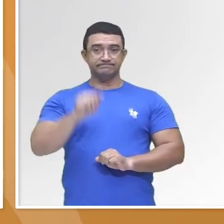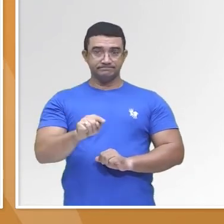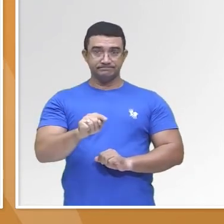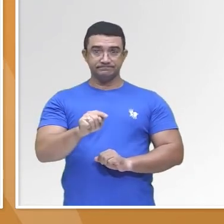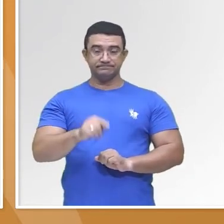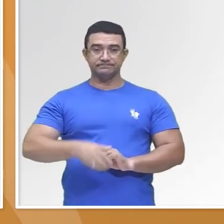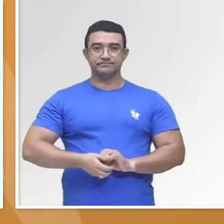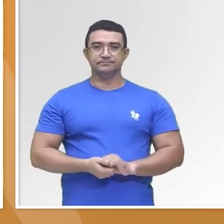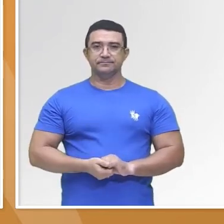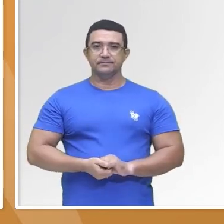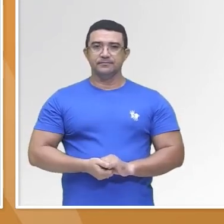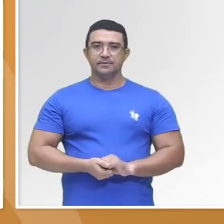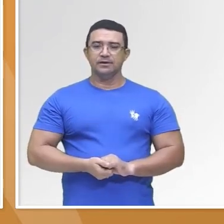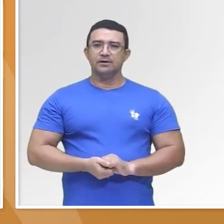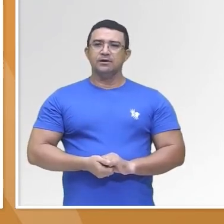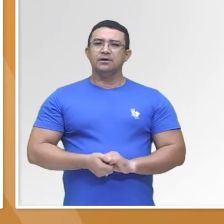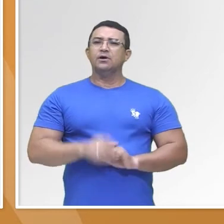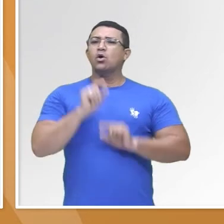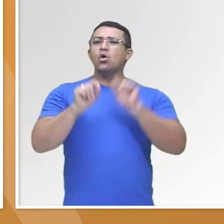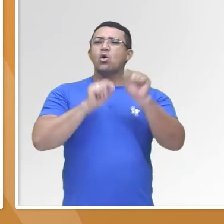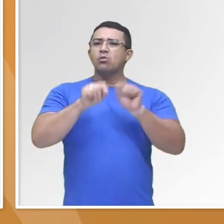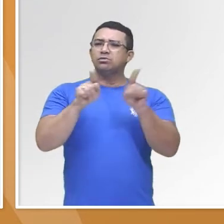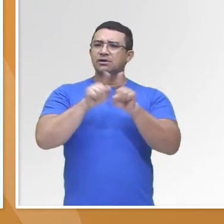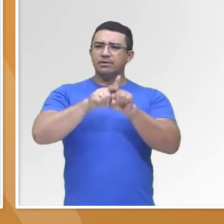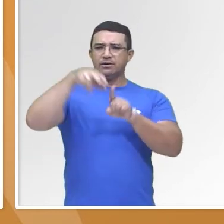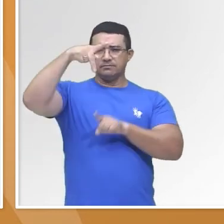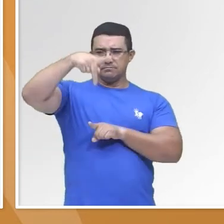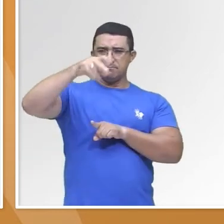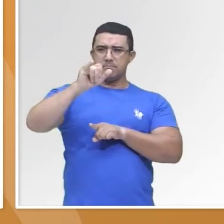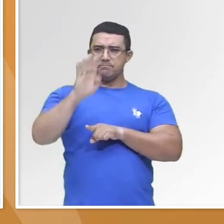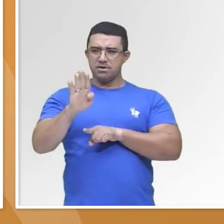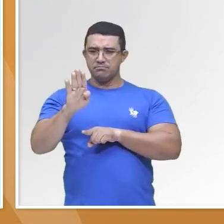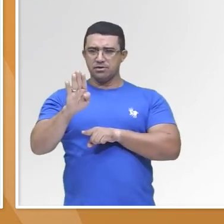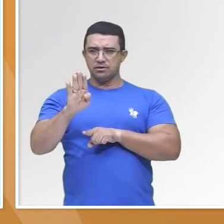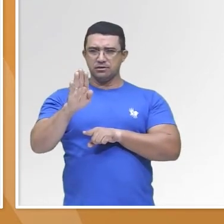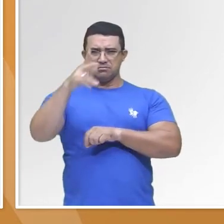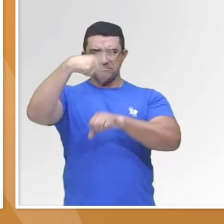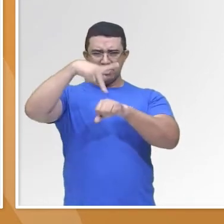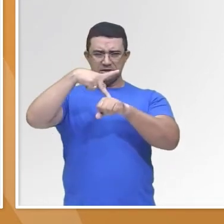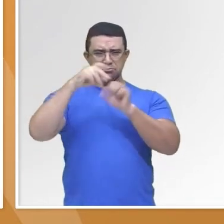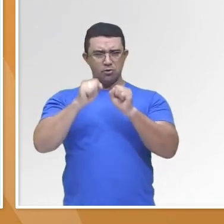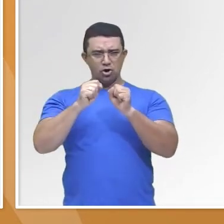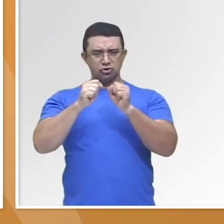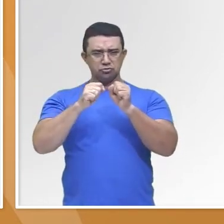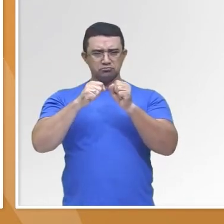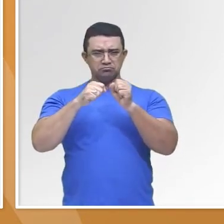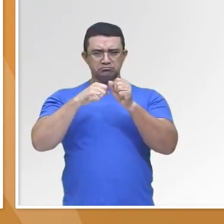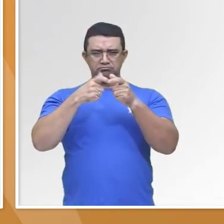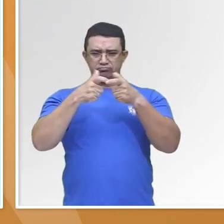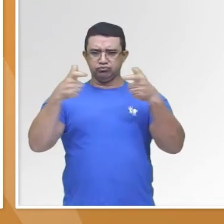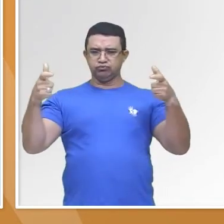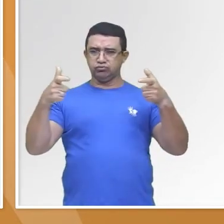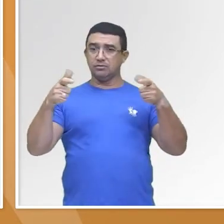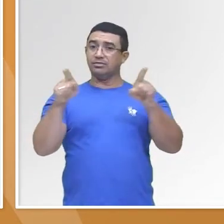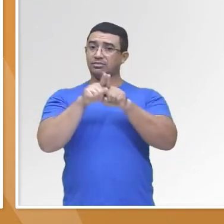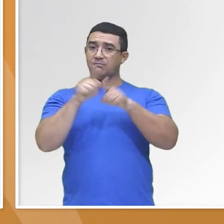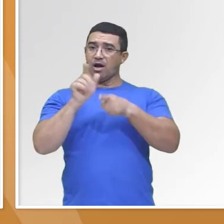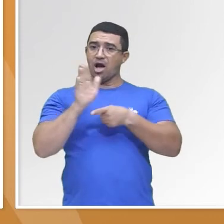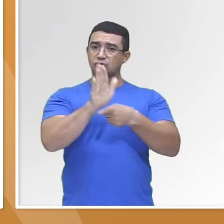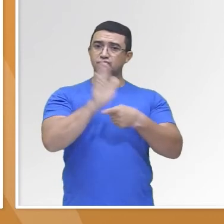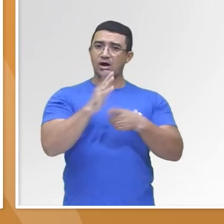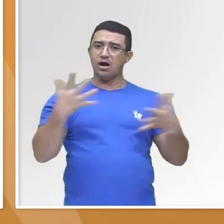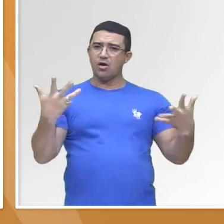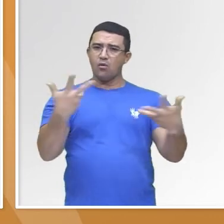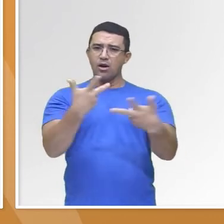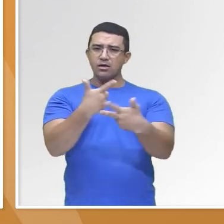tá? Além disso, como o PIB de um país, ele pode crescer para tentar ajudar também na qualidade de vida